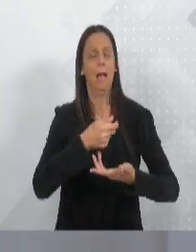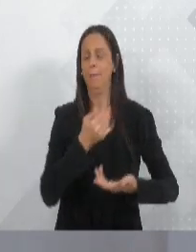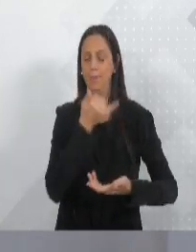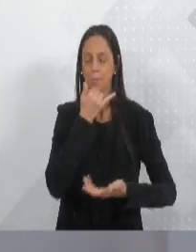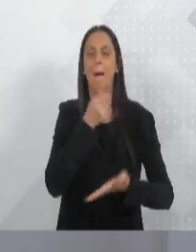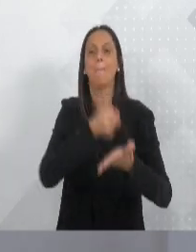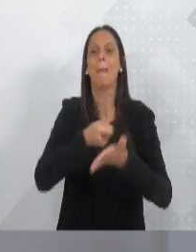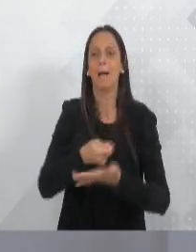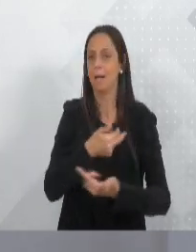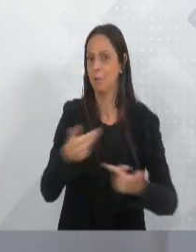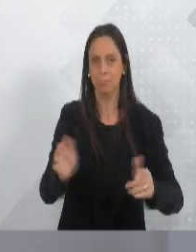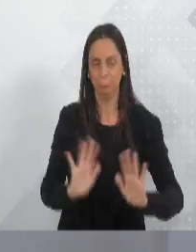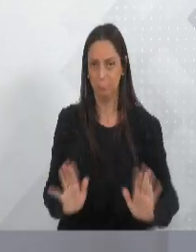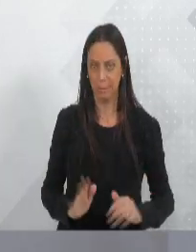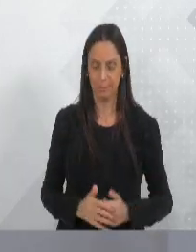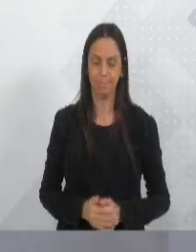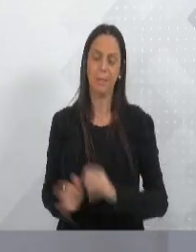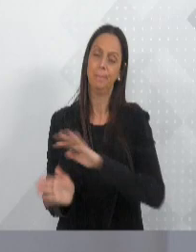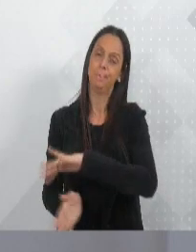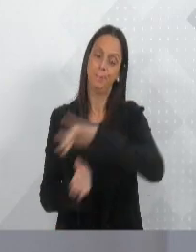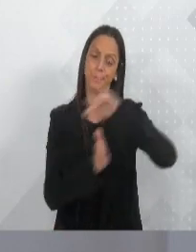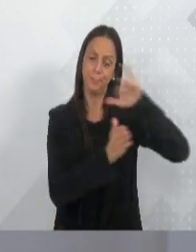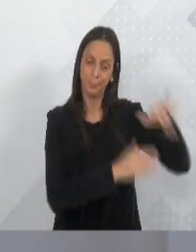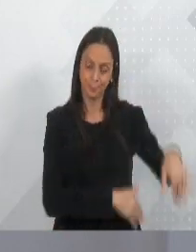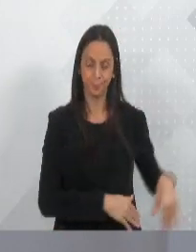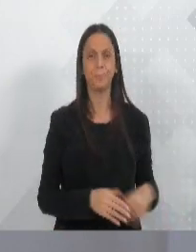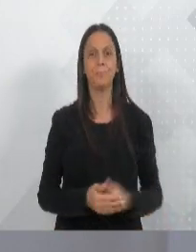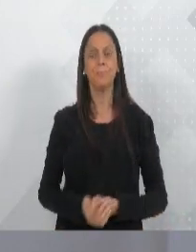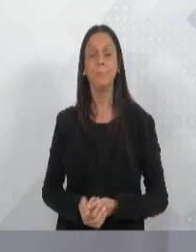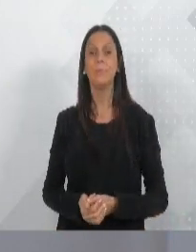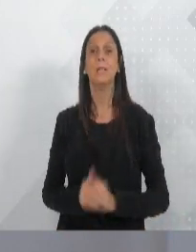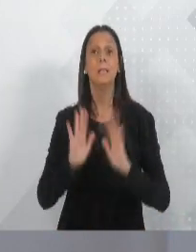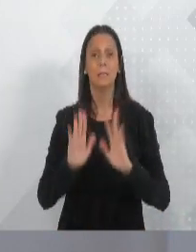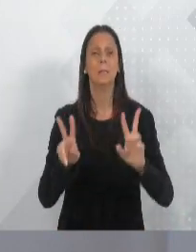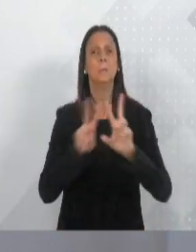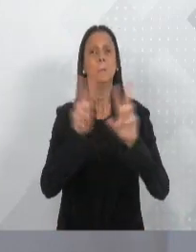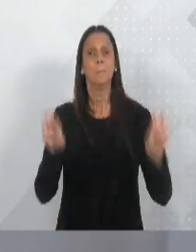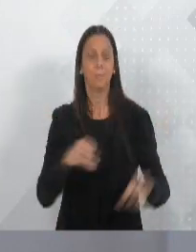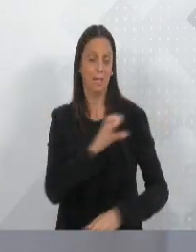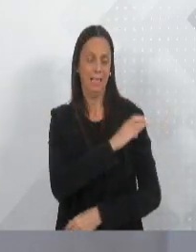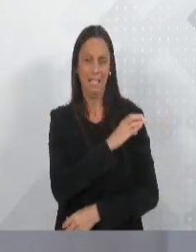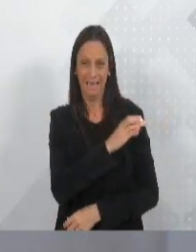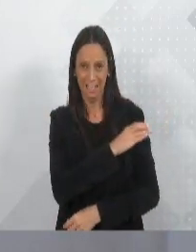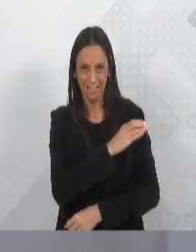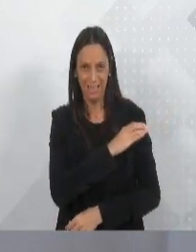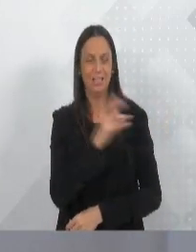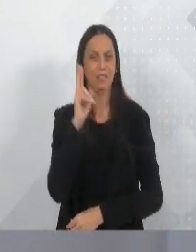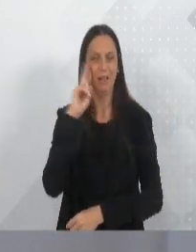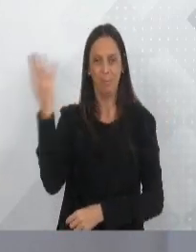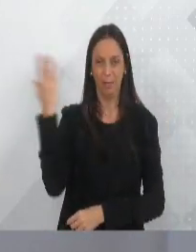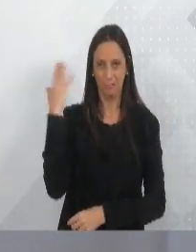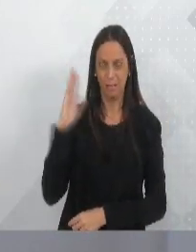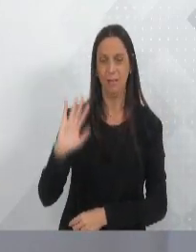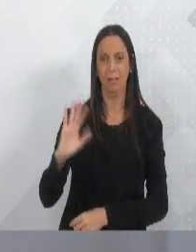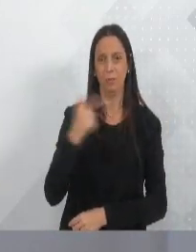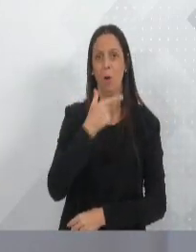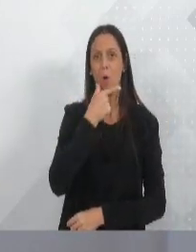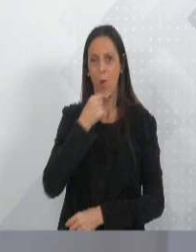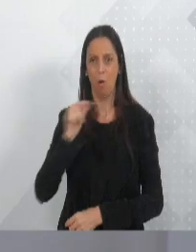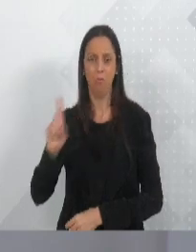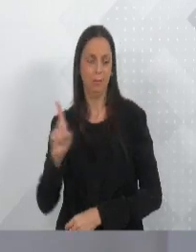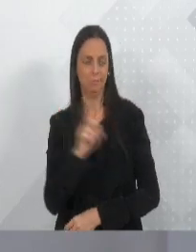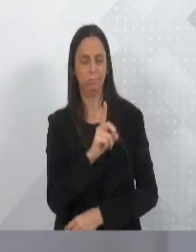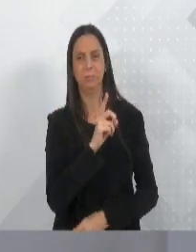a gente teve o ataque aqui no começo do ano Vereador Professor Jilson E eu nem vou mostrar as imagens aqui agora porque eu gostaria de